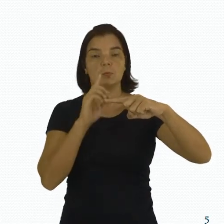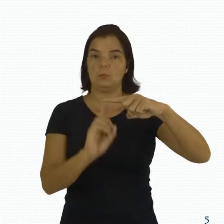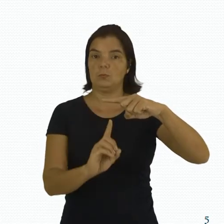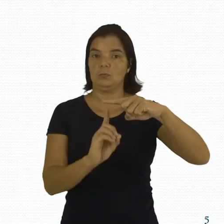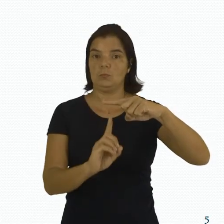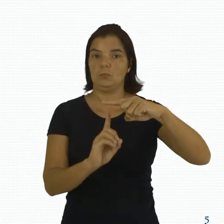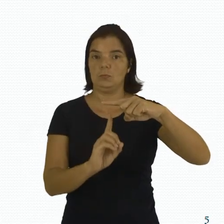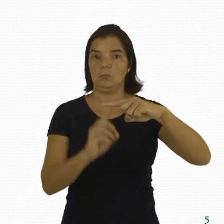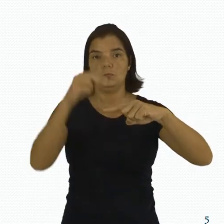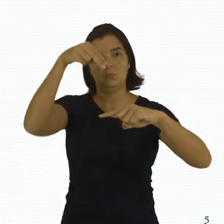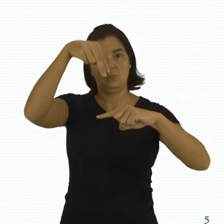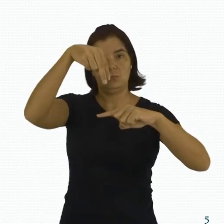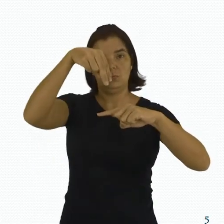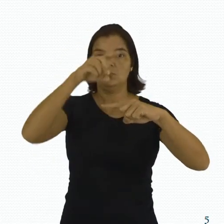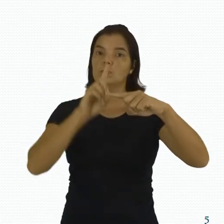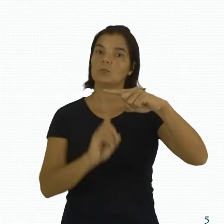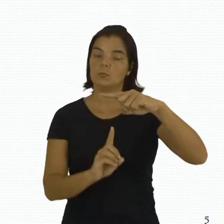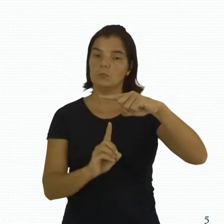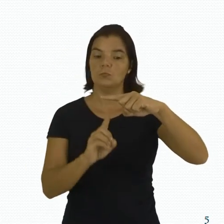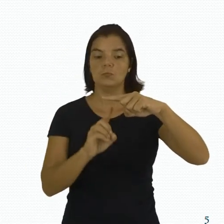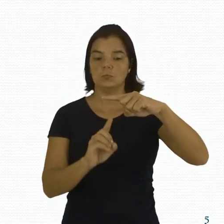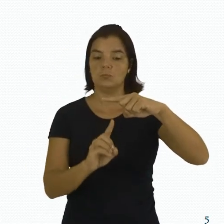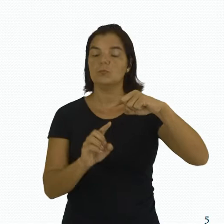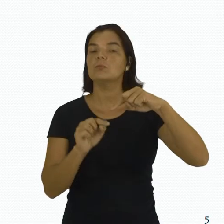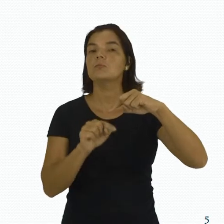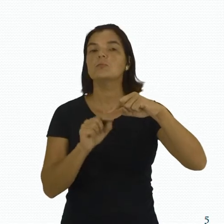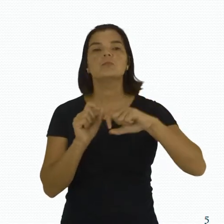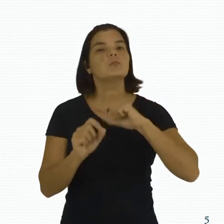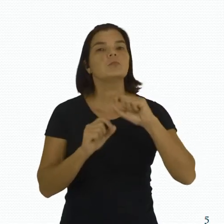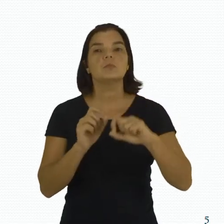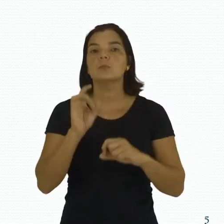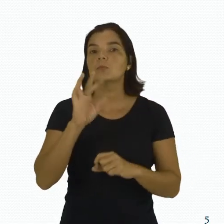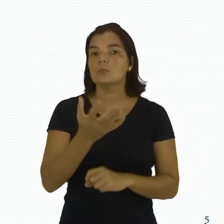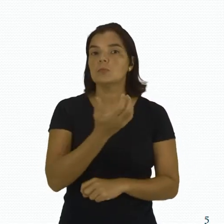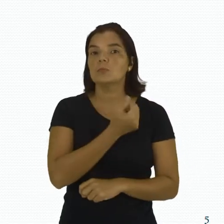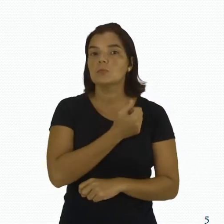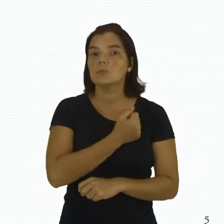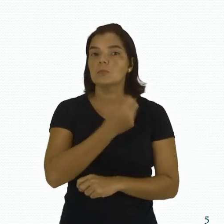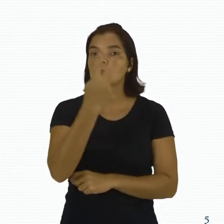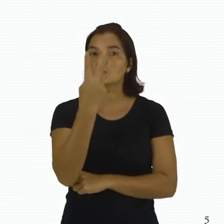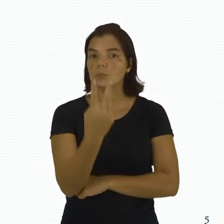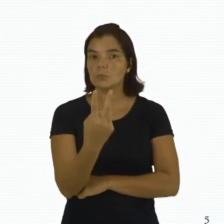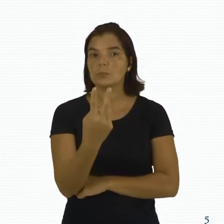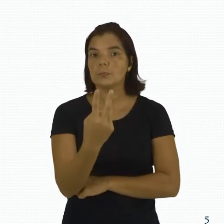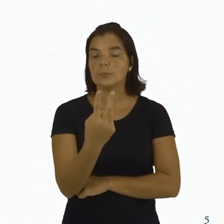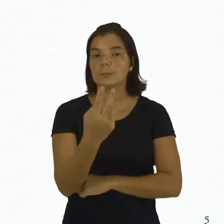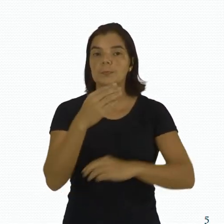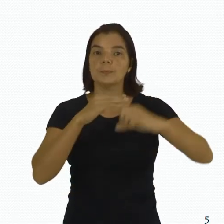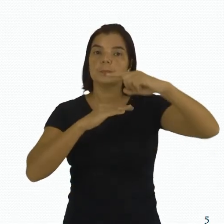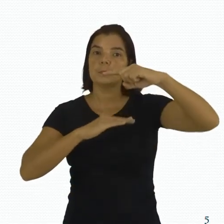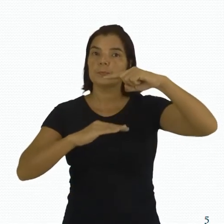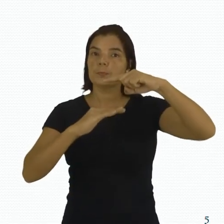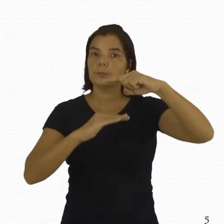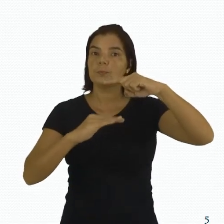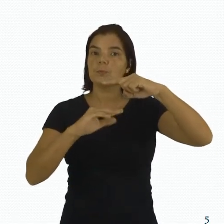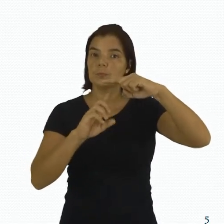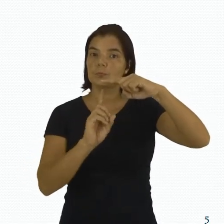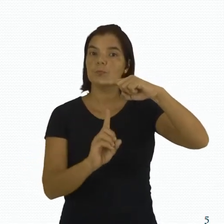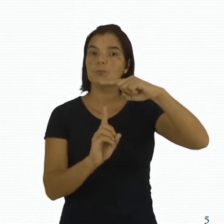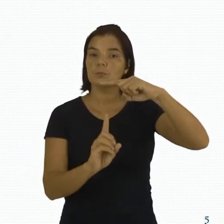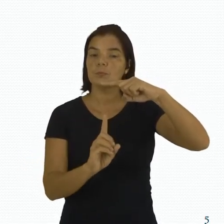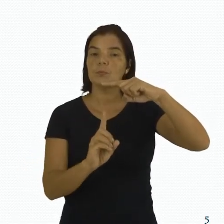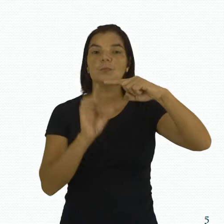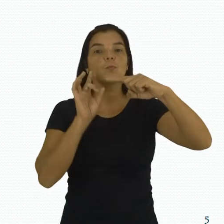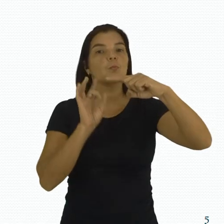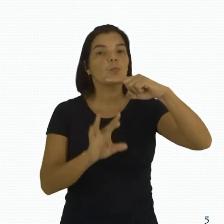Repare uma coisa, o nosso período dessa dízima aí é somente o algarismo 2. Então embaixo, no denominador, eu vou